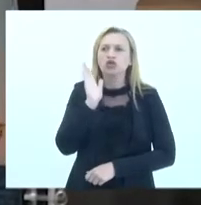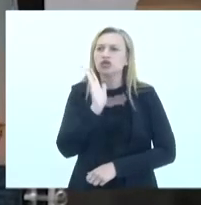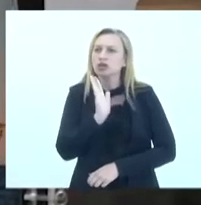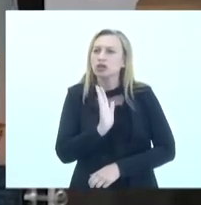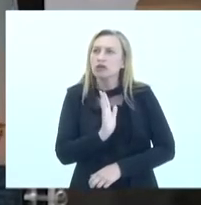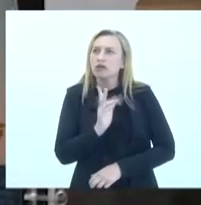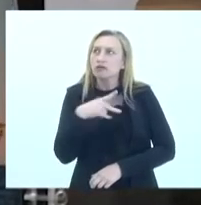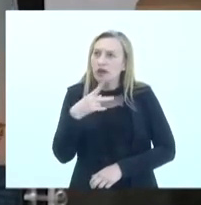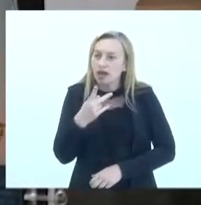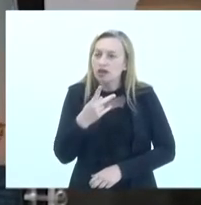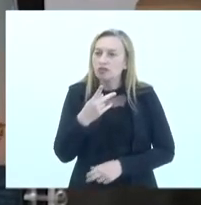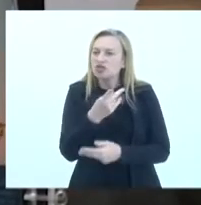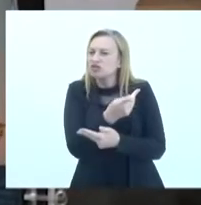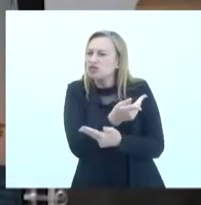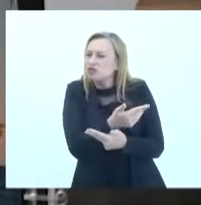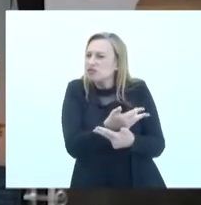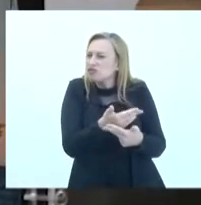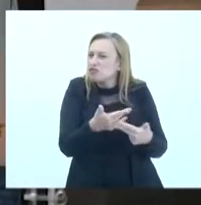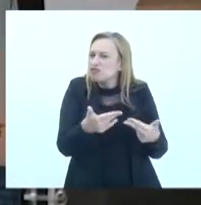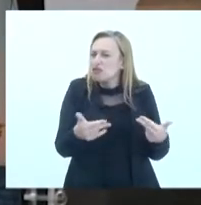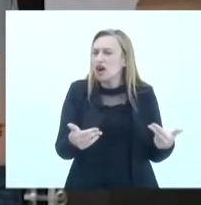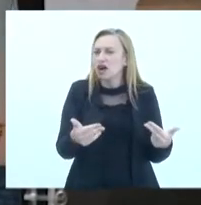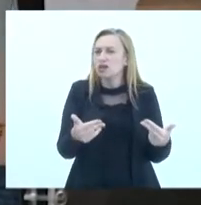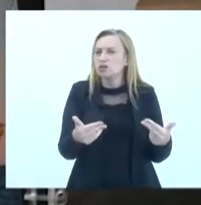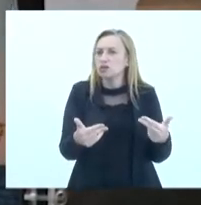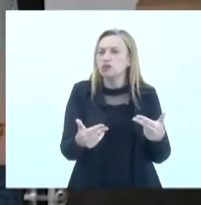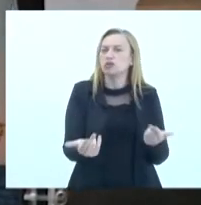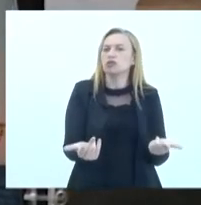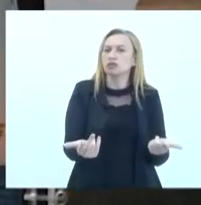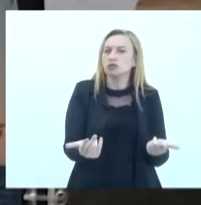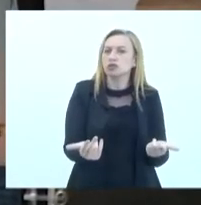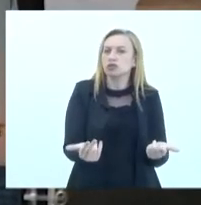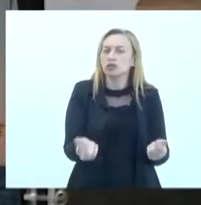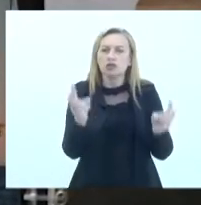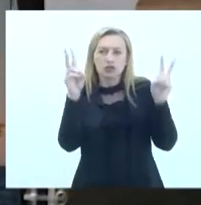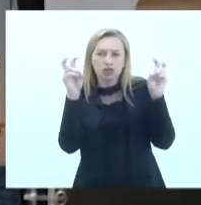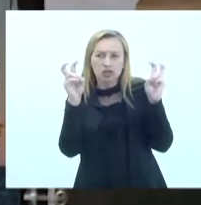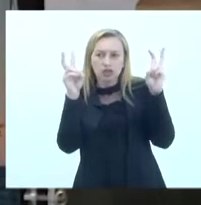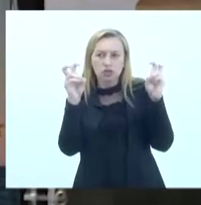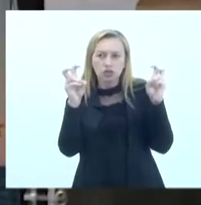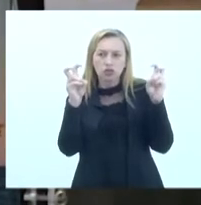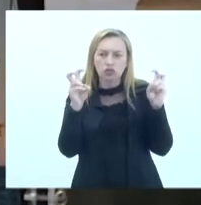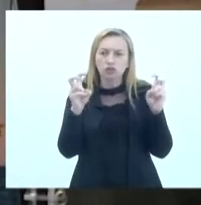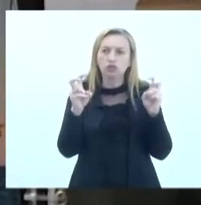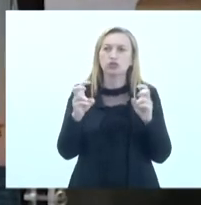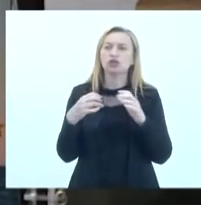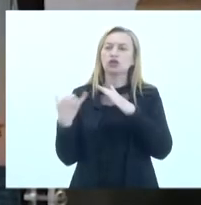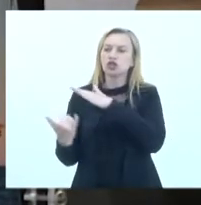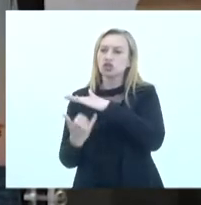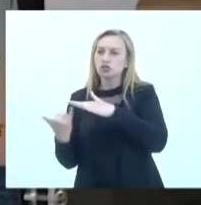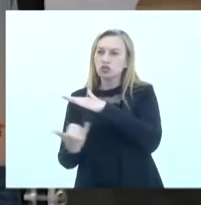colocou uma série de condições trazidas pelas instituições